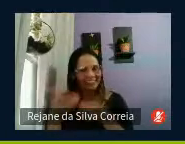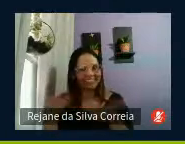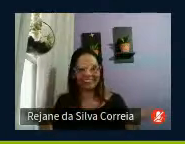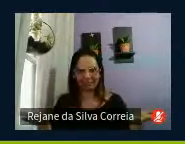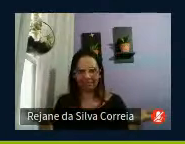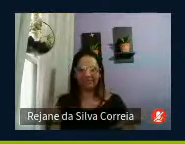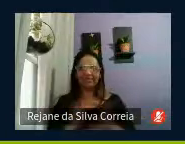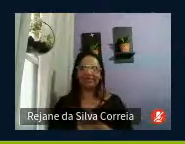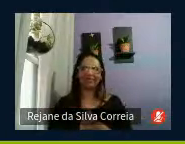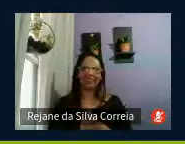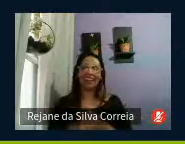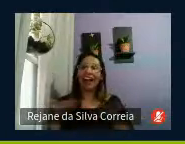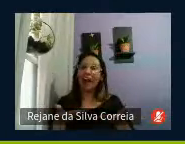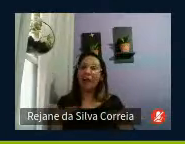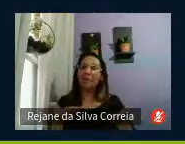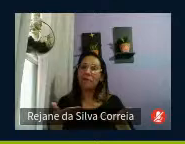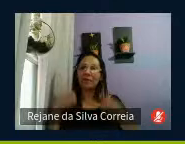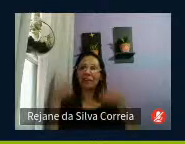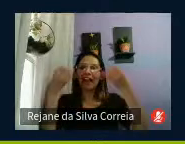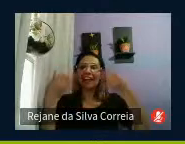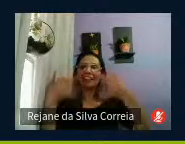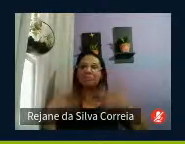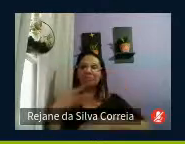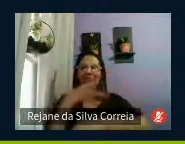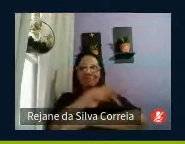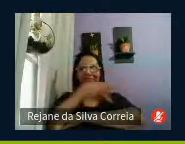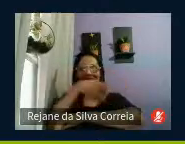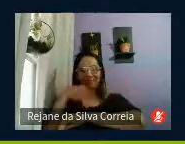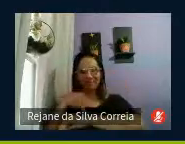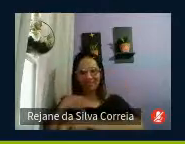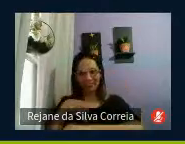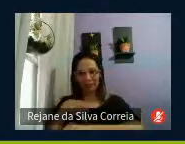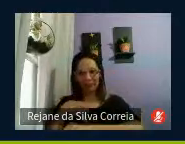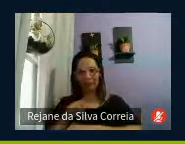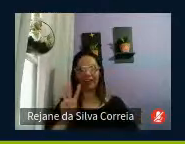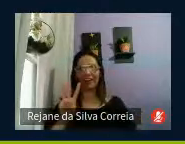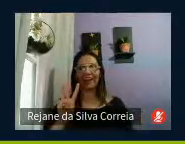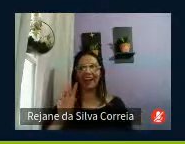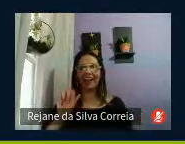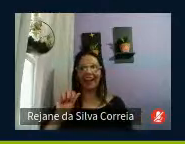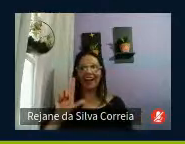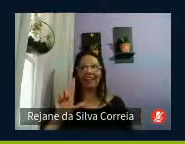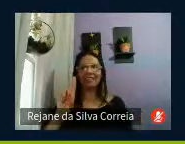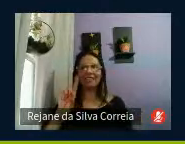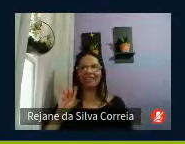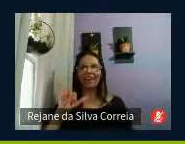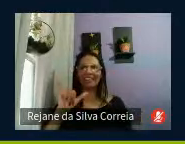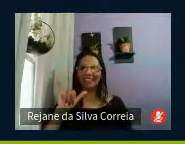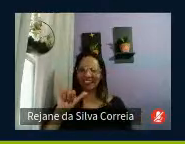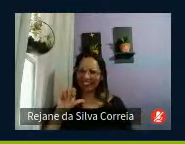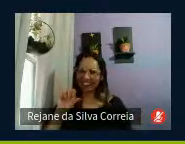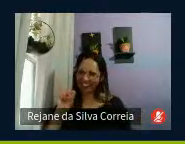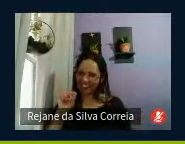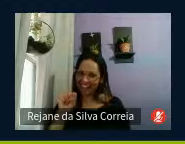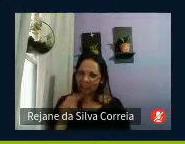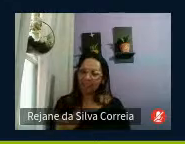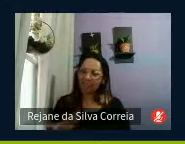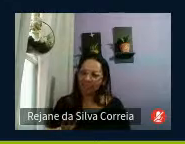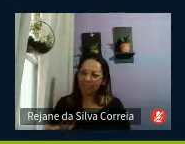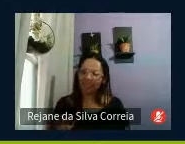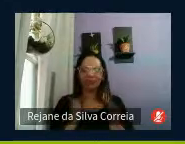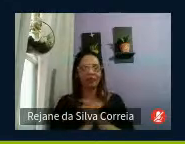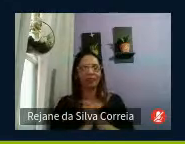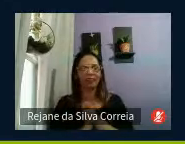nossa pedagoga Valdízia. Boa tarde a todos, né?